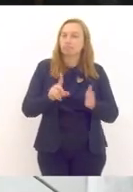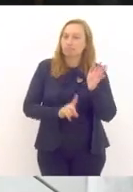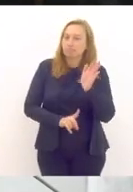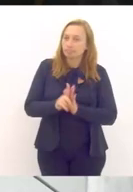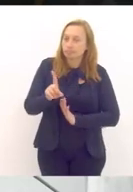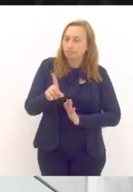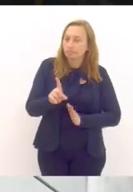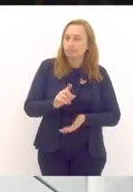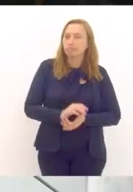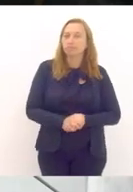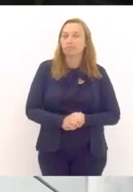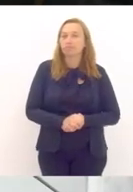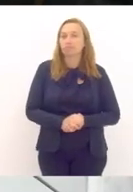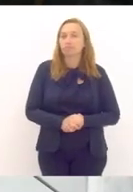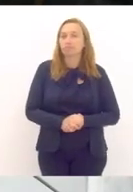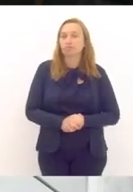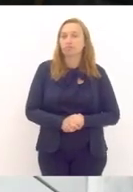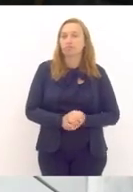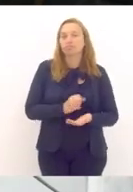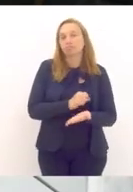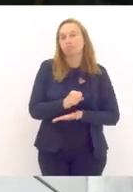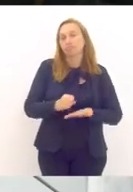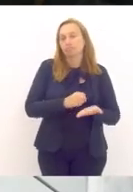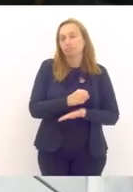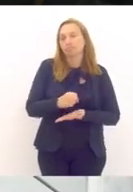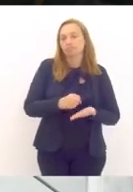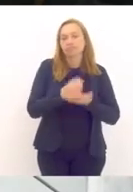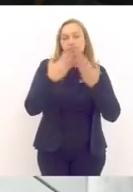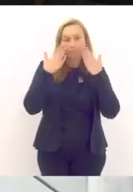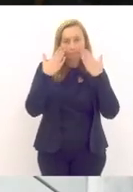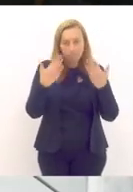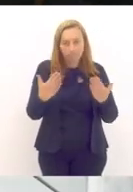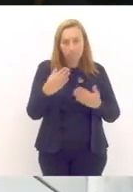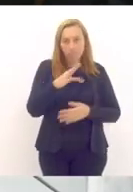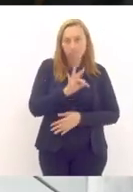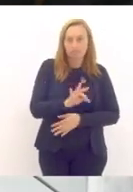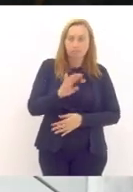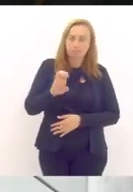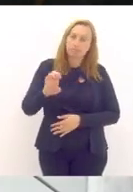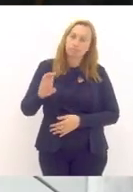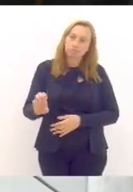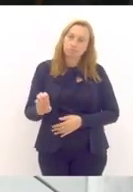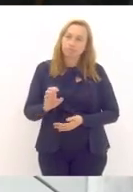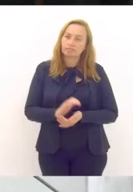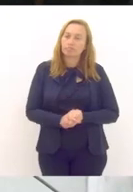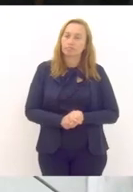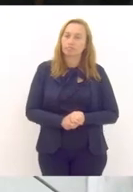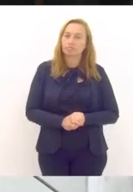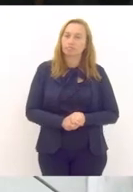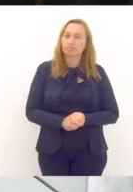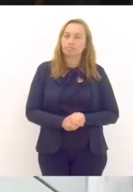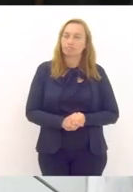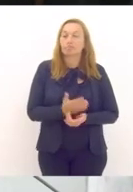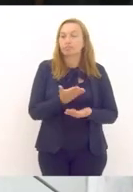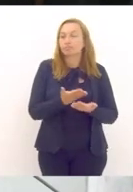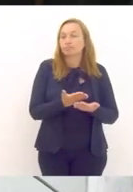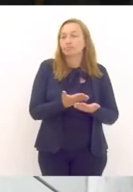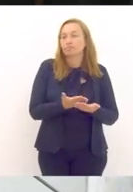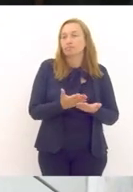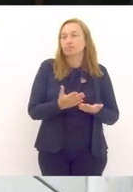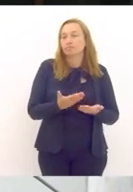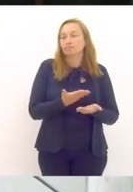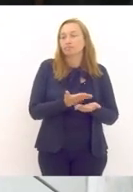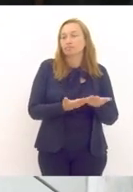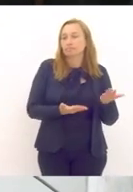com base no que apresenta o TCE. as medidas de compensação pela perda prevista de receita